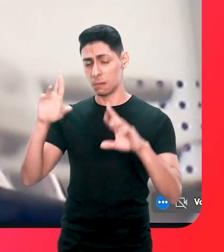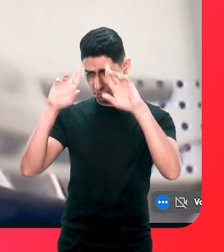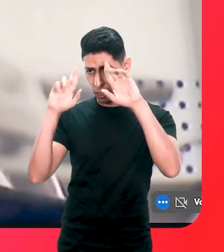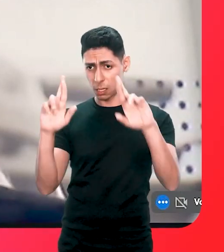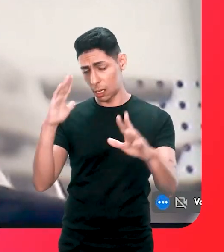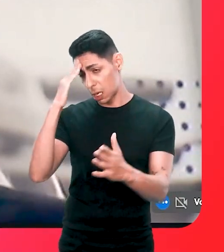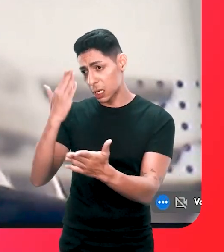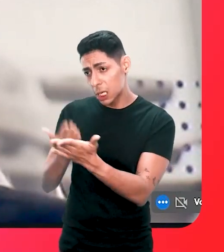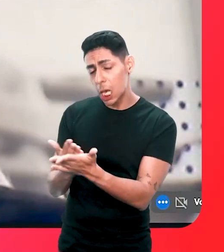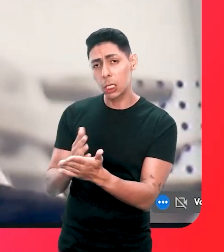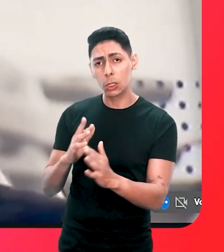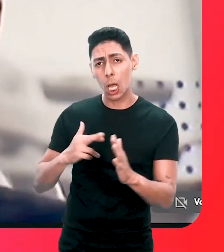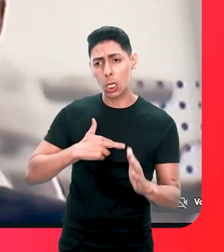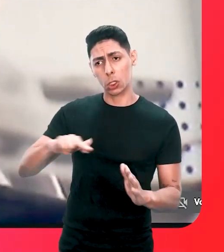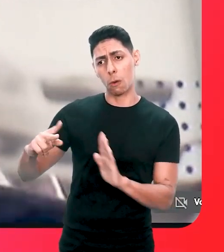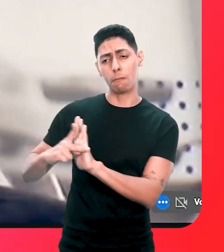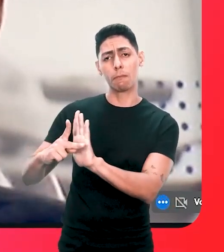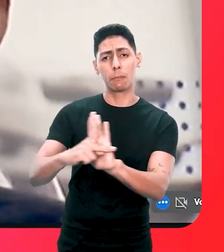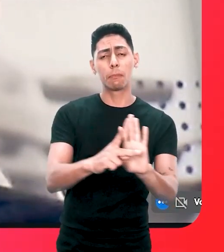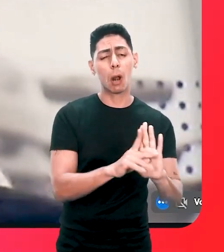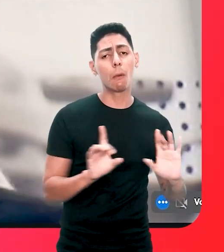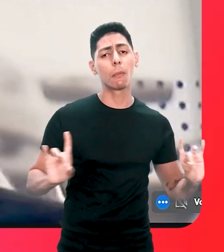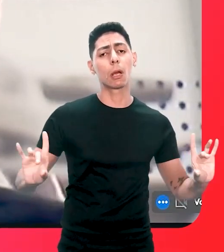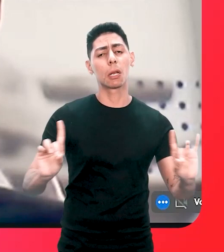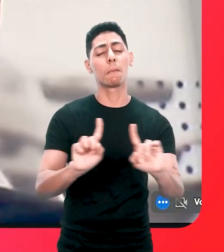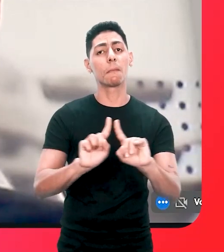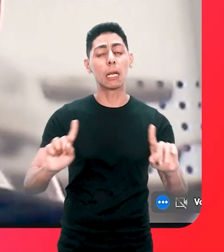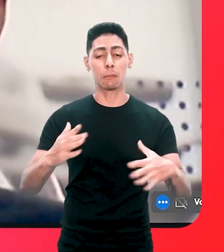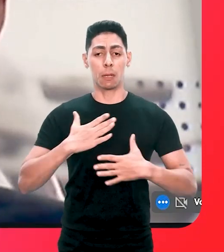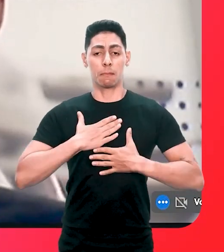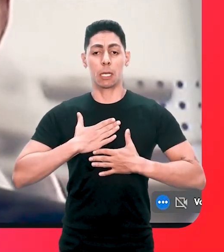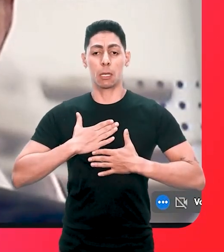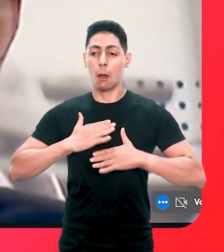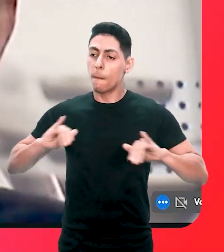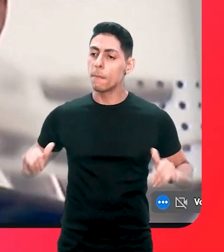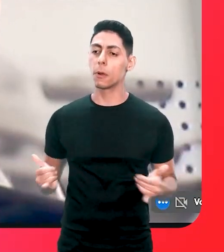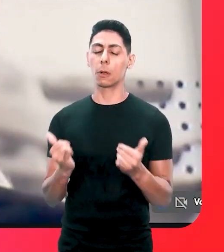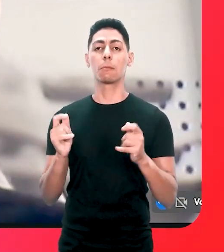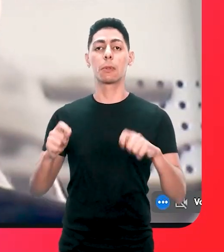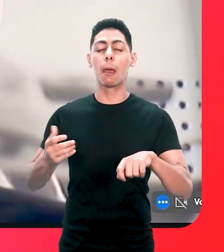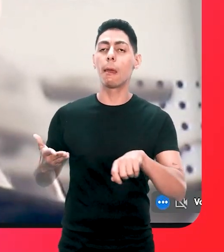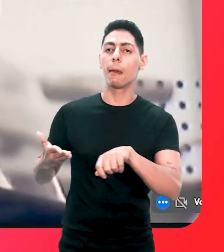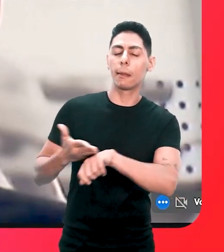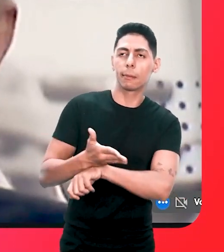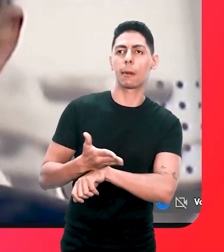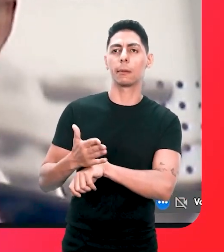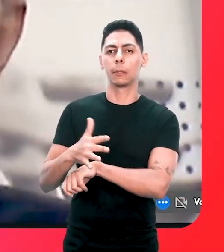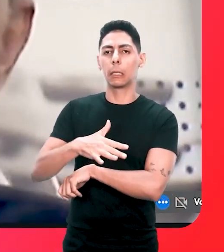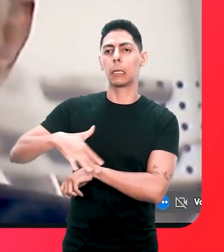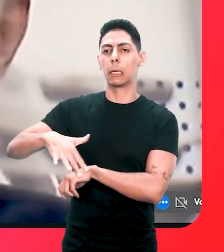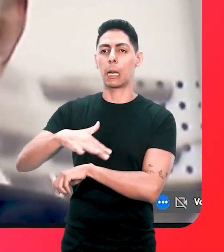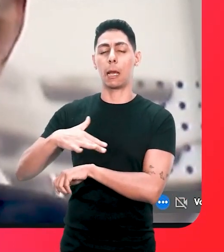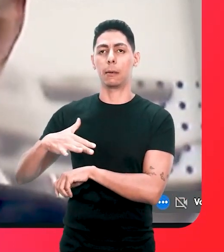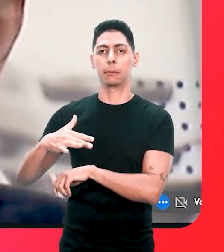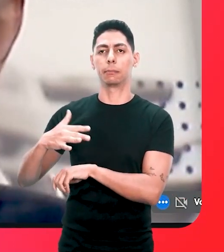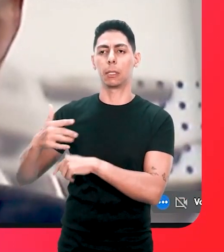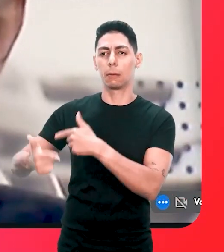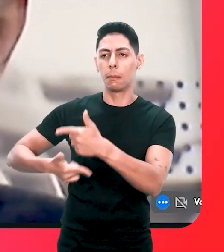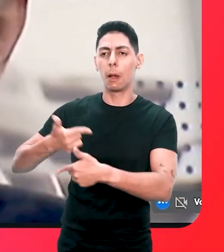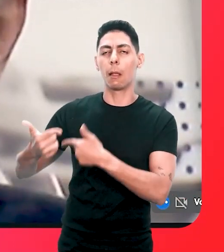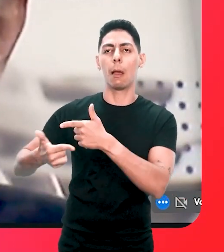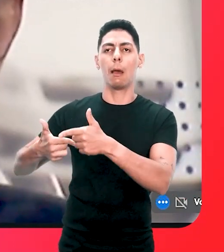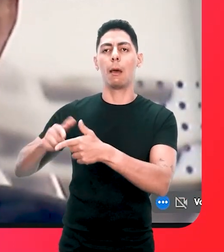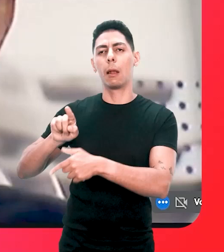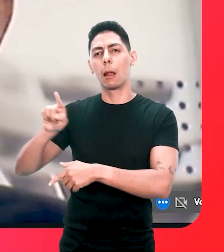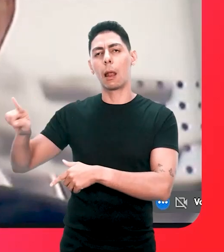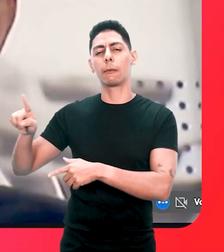mas foi quando surgiu a oportunidade de eu entrar na engenharia do Banco do Brasil no interior, que era